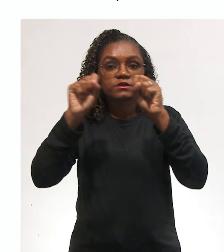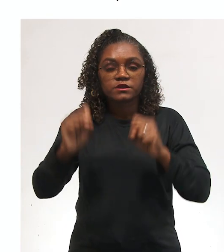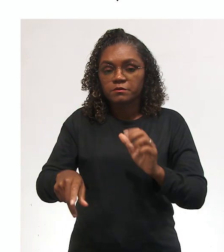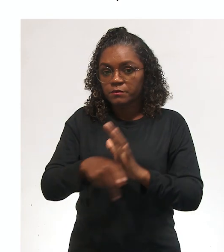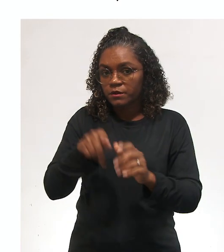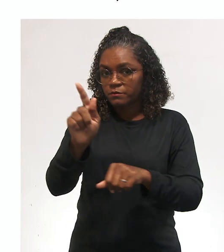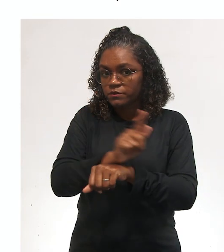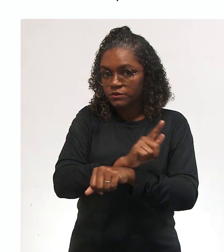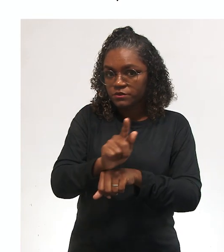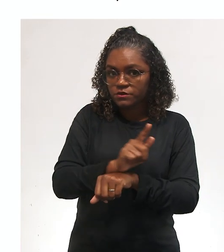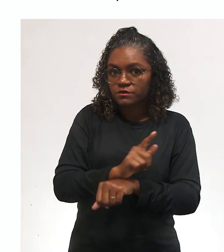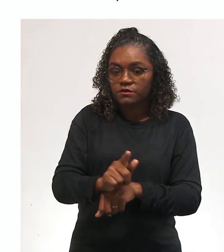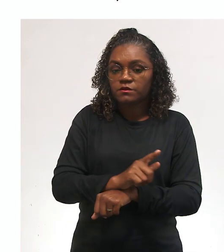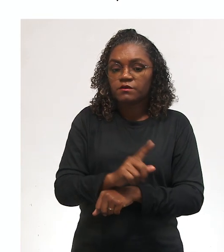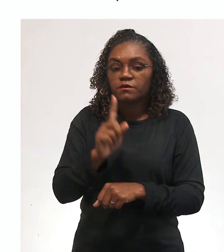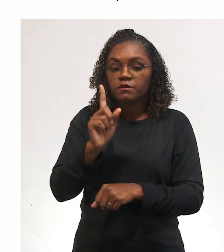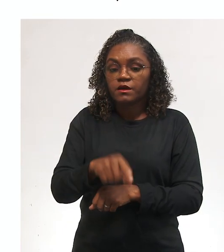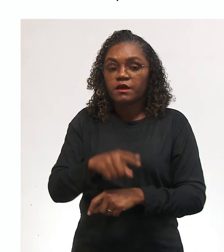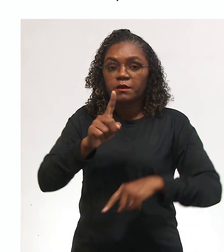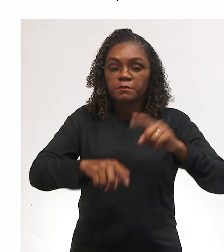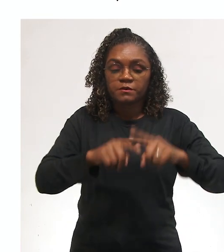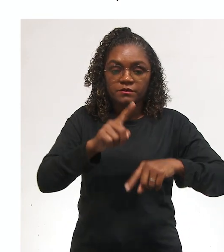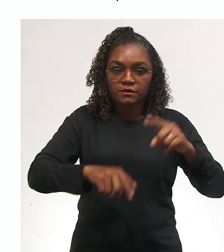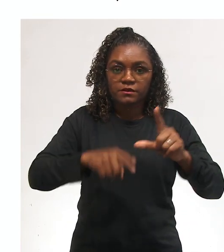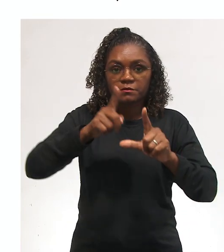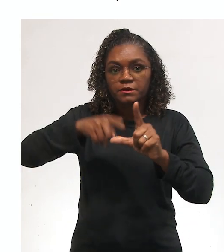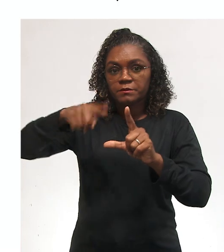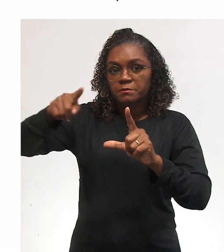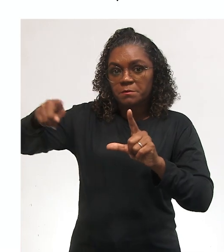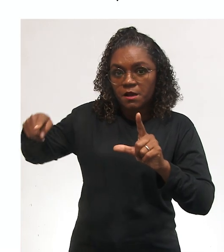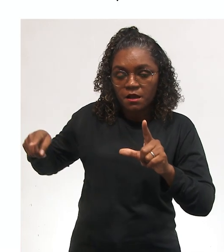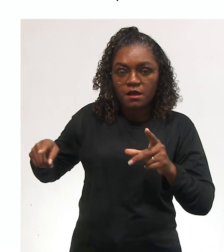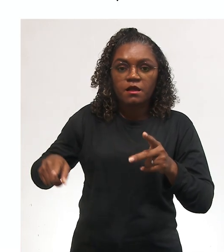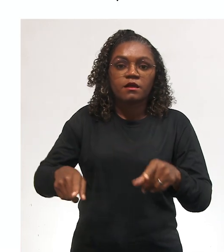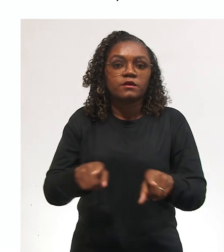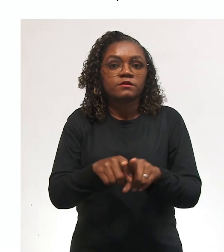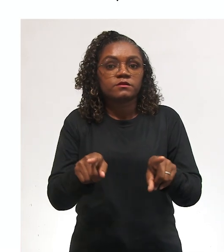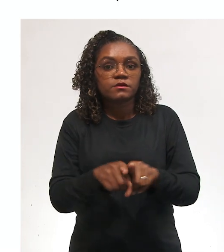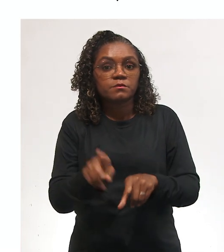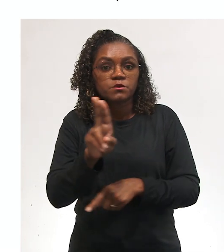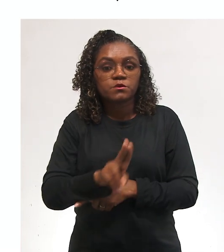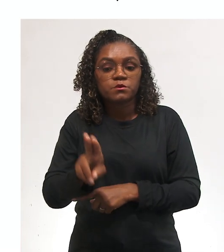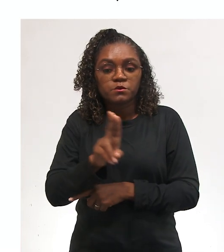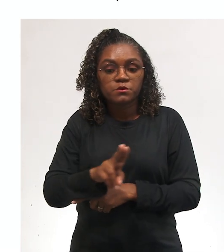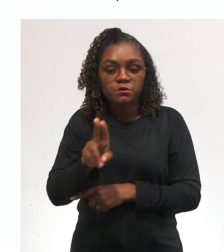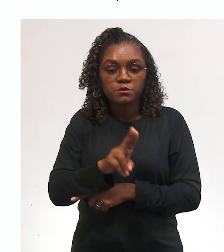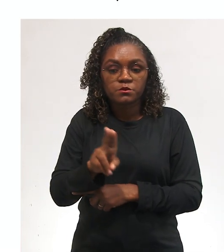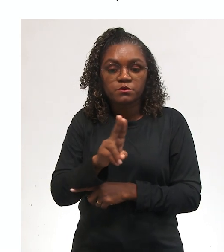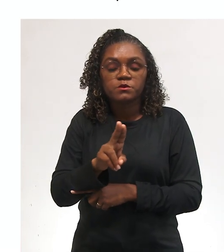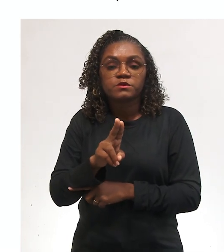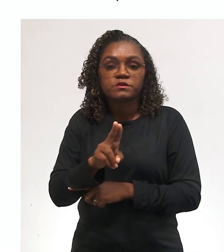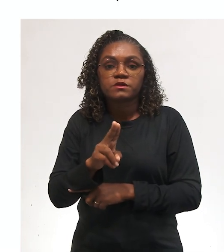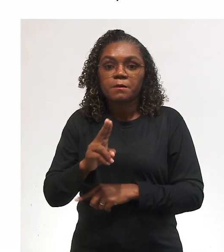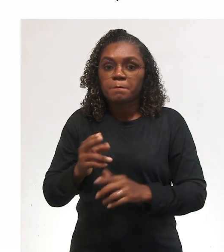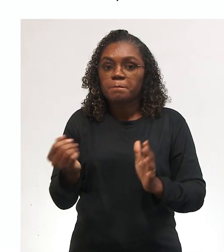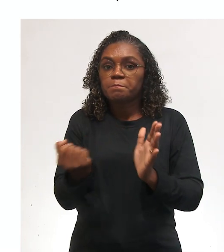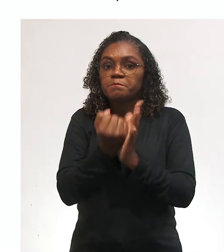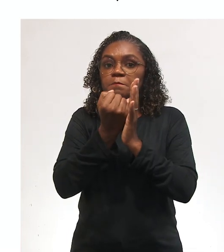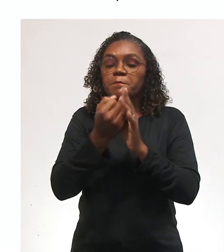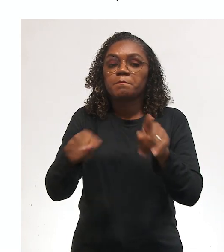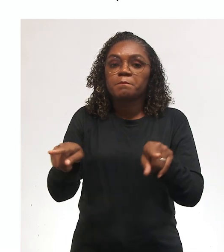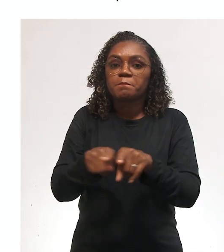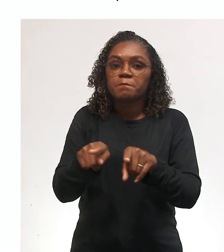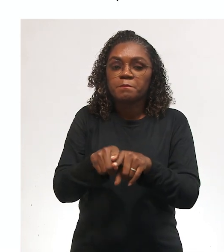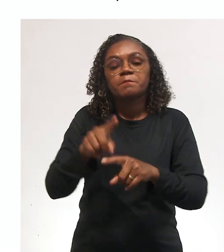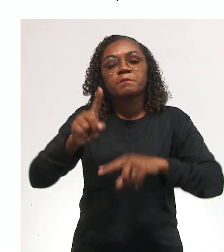de gestão. Trata-se de um conjunto de ferramentas estatísticas de uso consagrado para melhoria